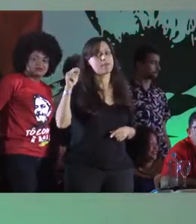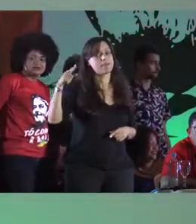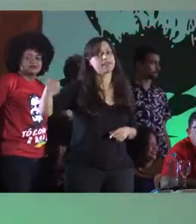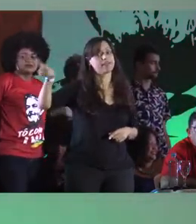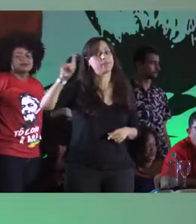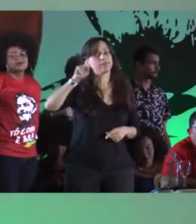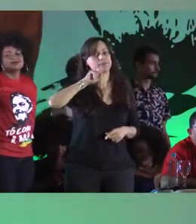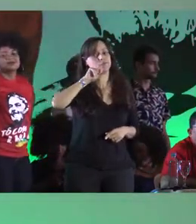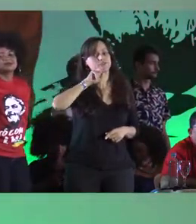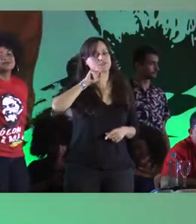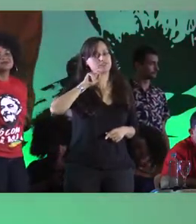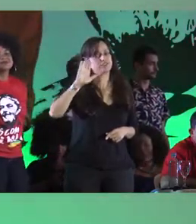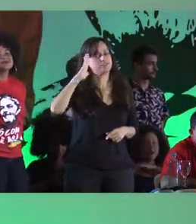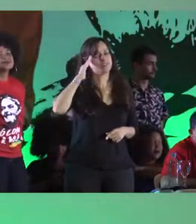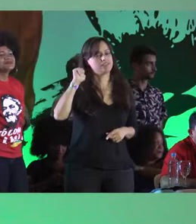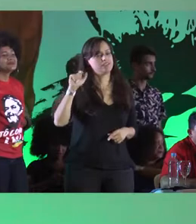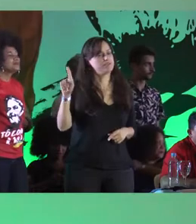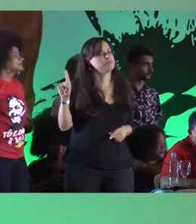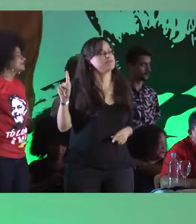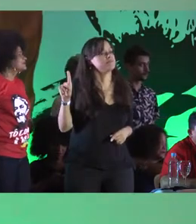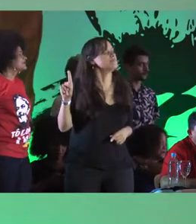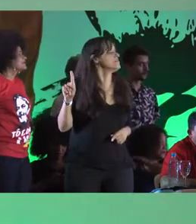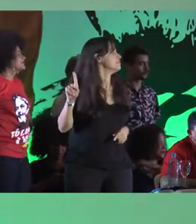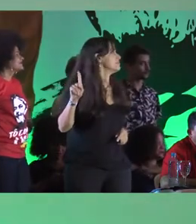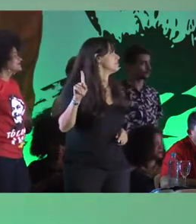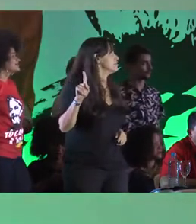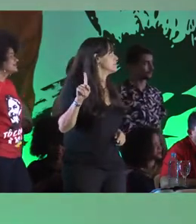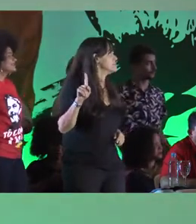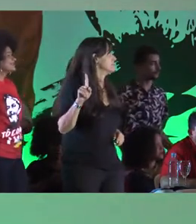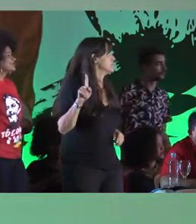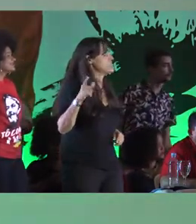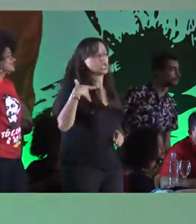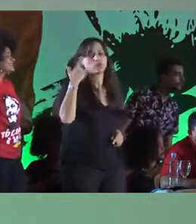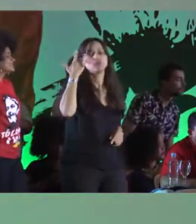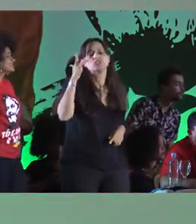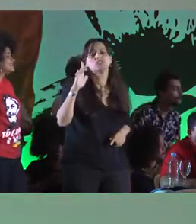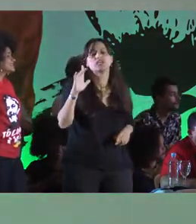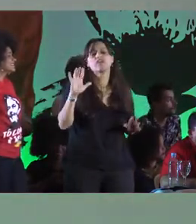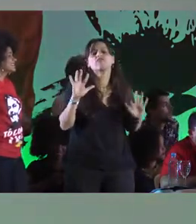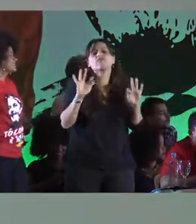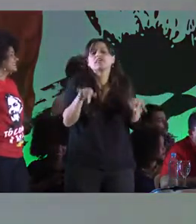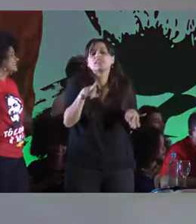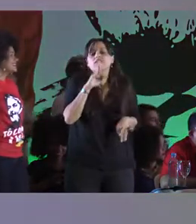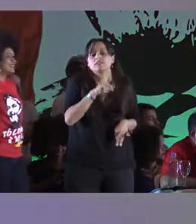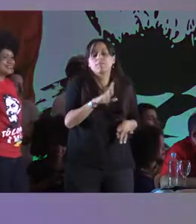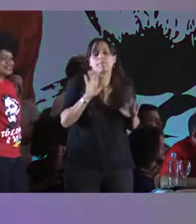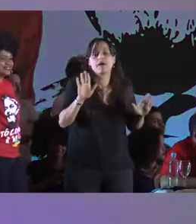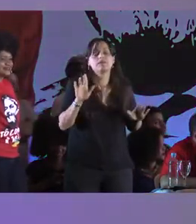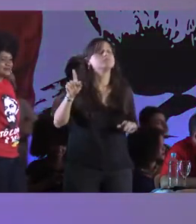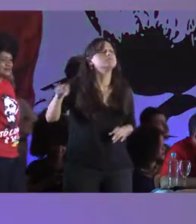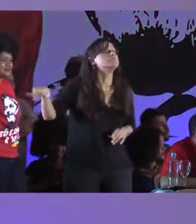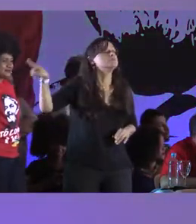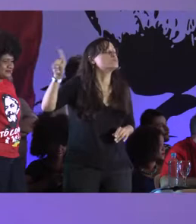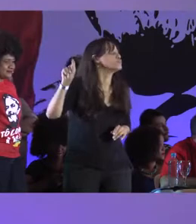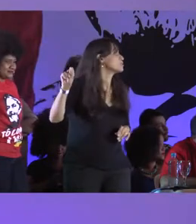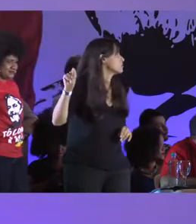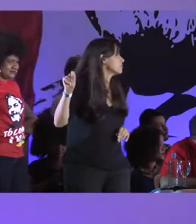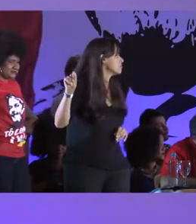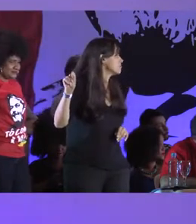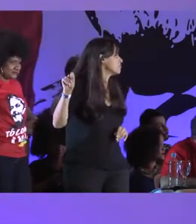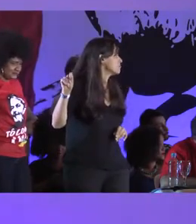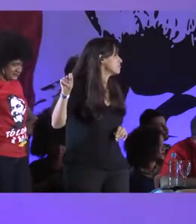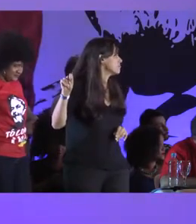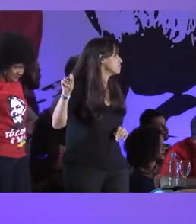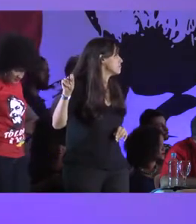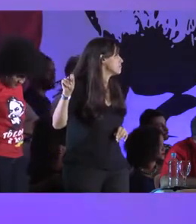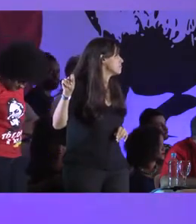respeito. Hoje eu fiquei sabendo, eu não sei o resultado ainda, mas eles levaram até o